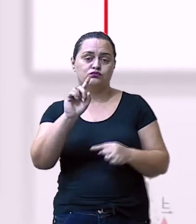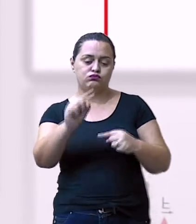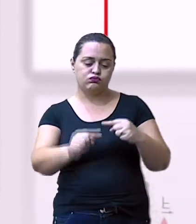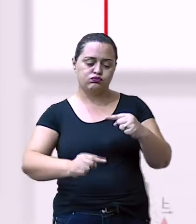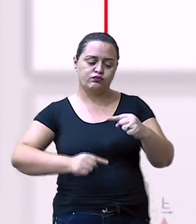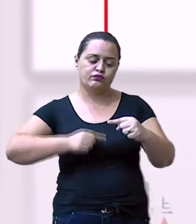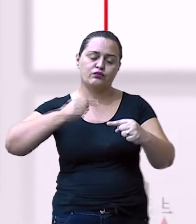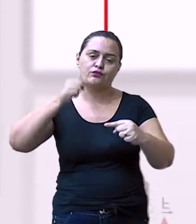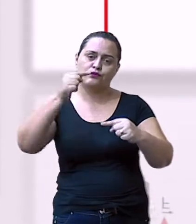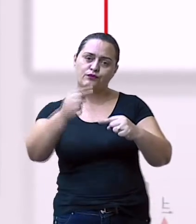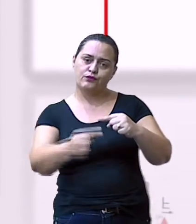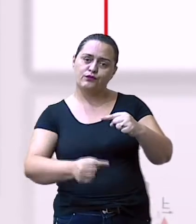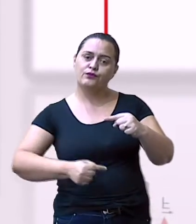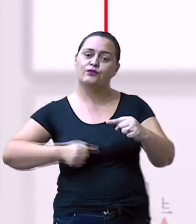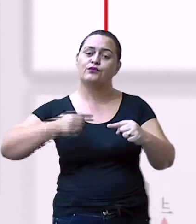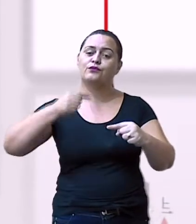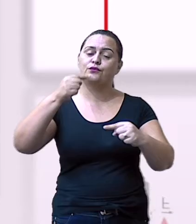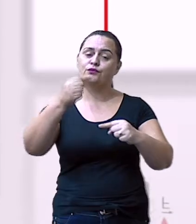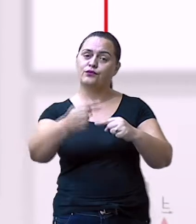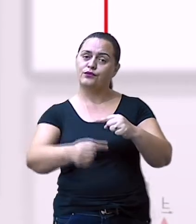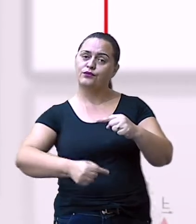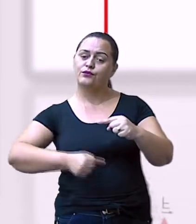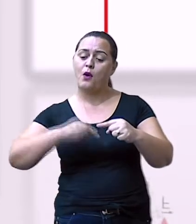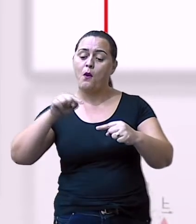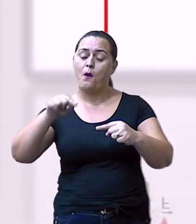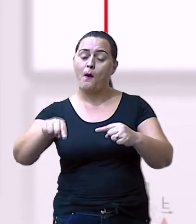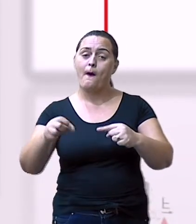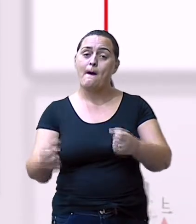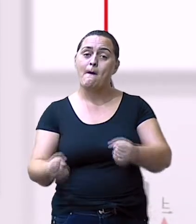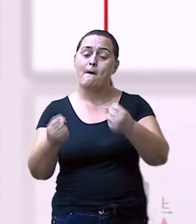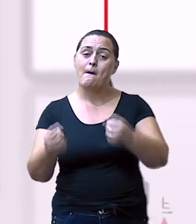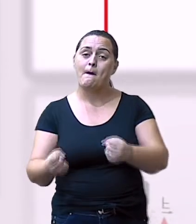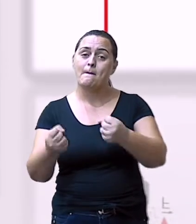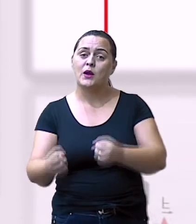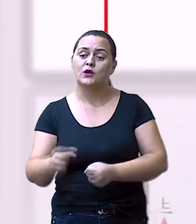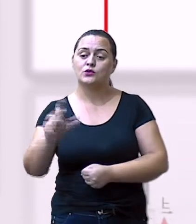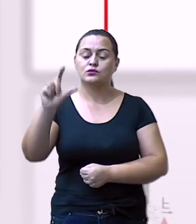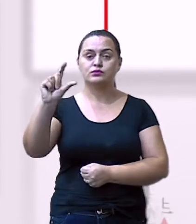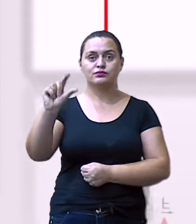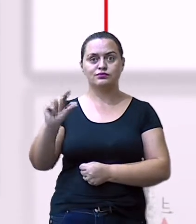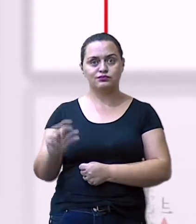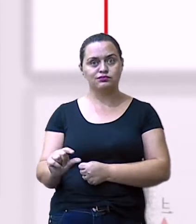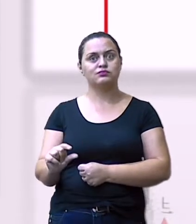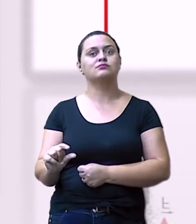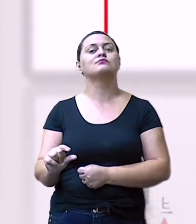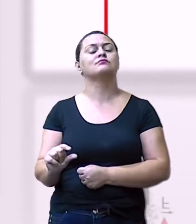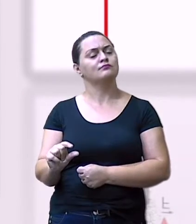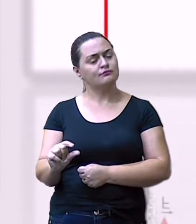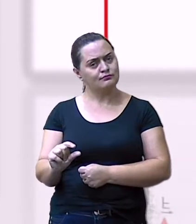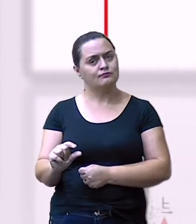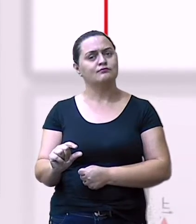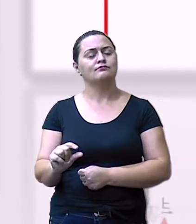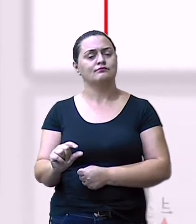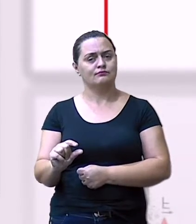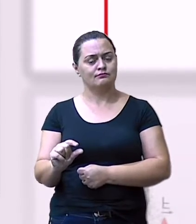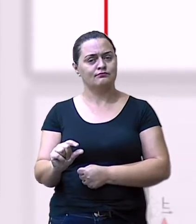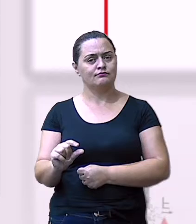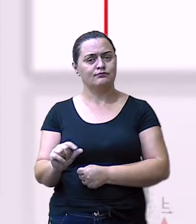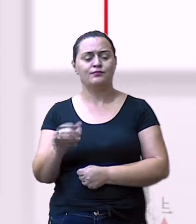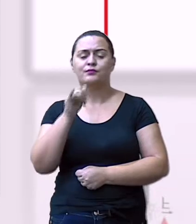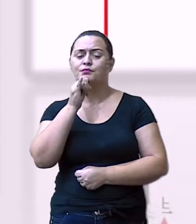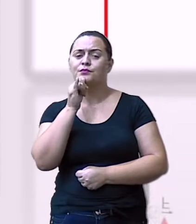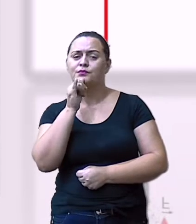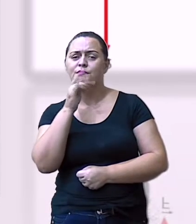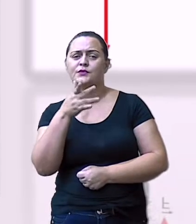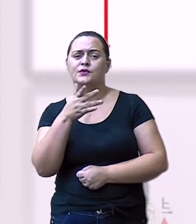pela metade o valor da força, como a gente tinha dito antes. Observa-se também que para o corpo subir